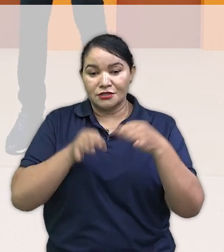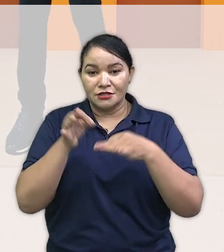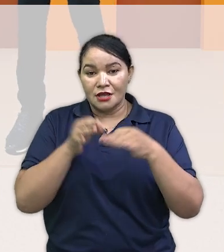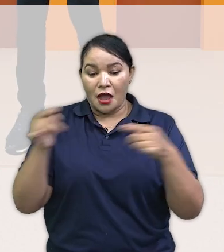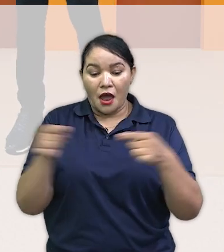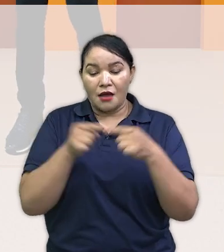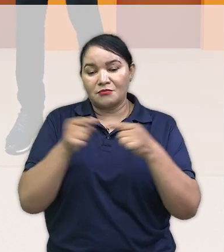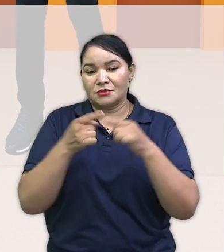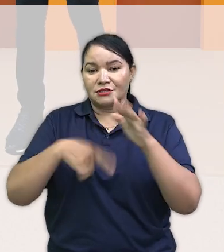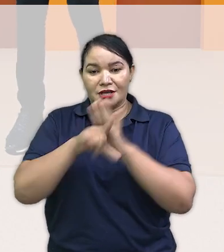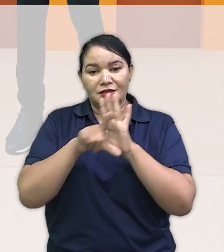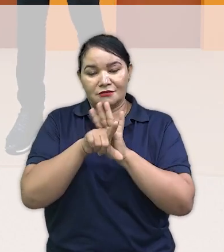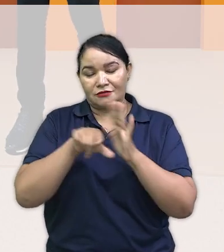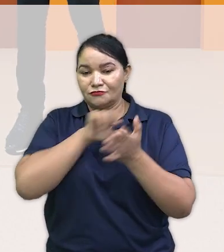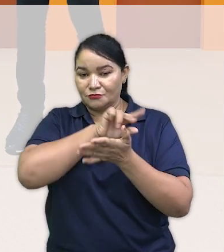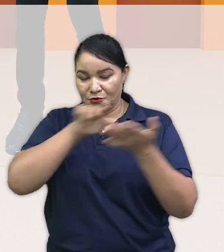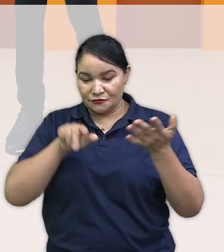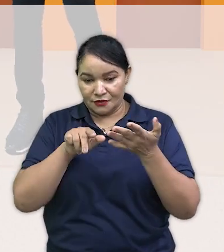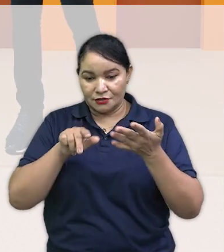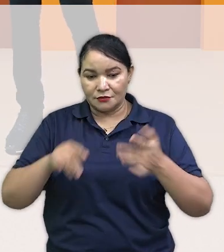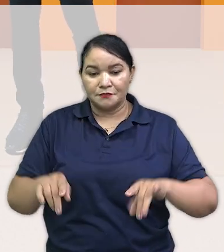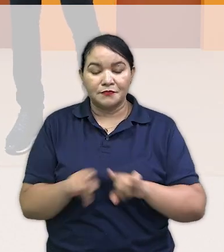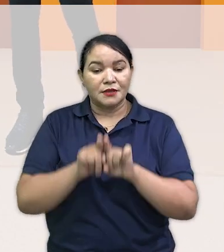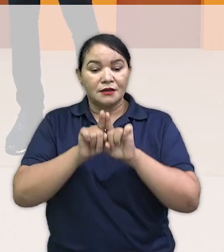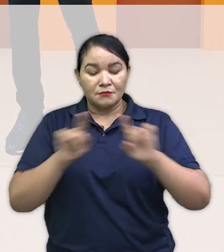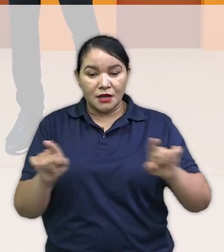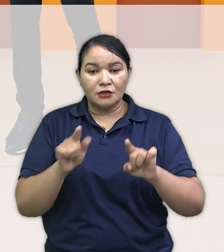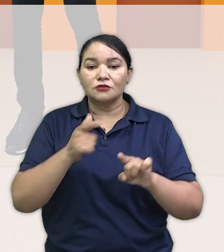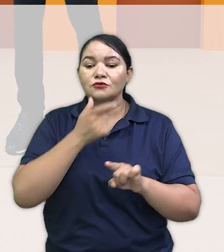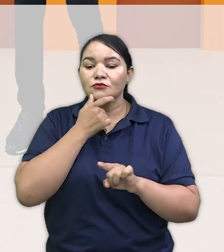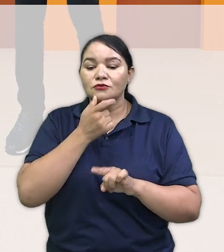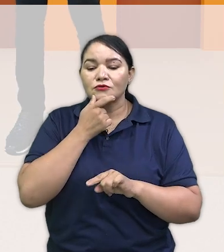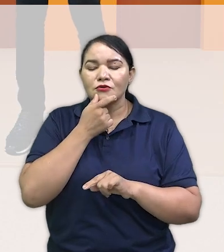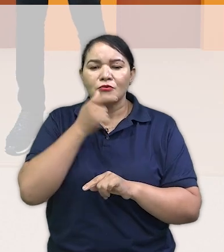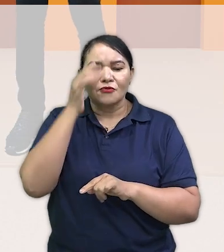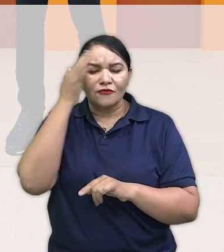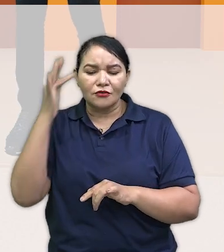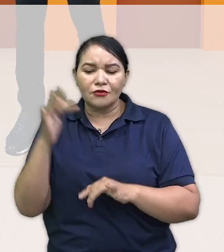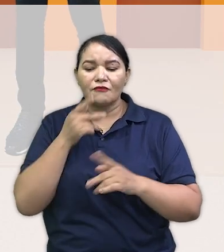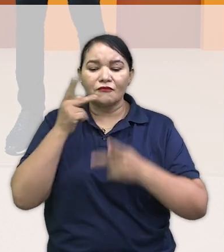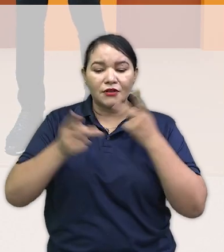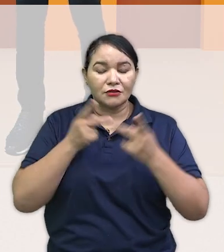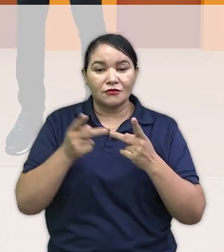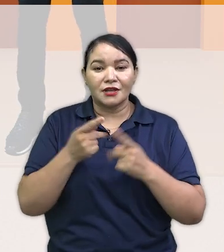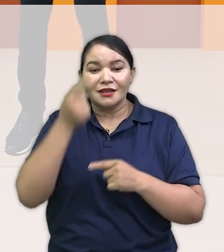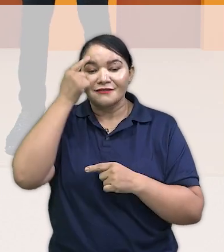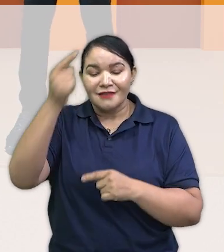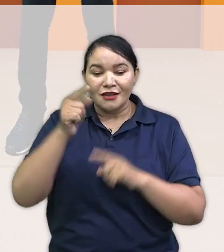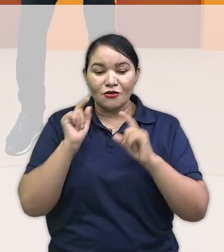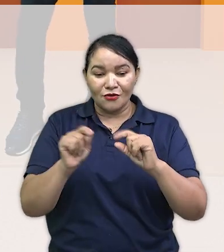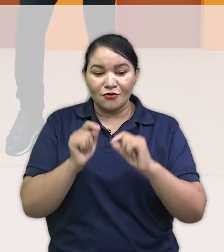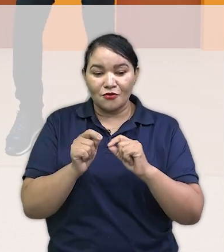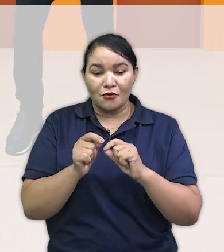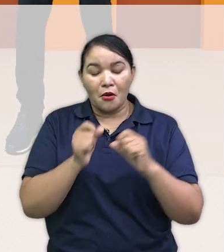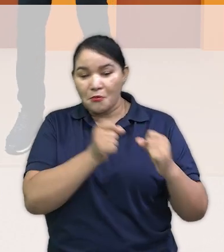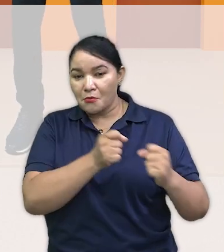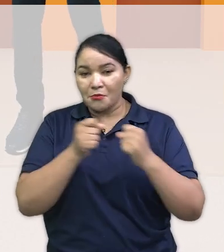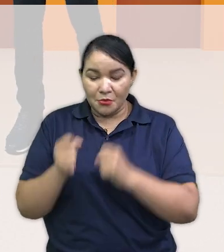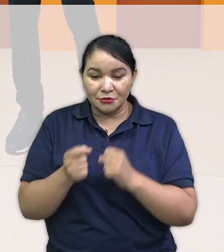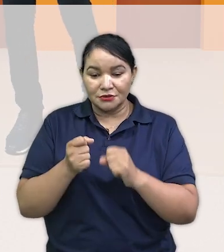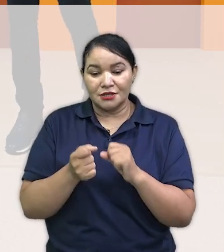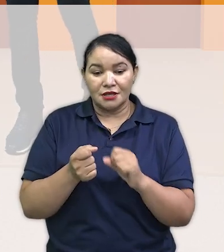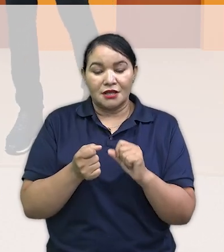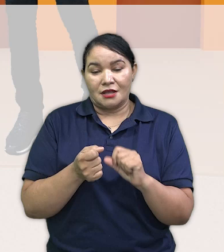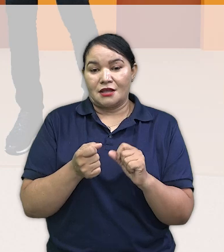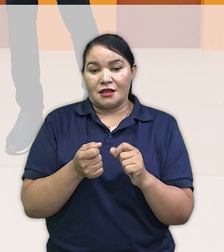com que aquelas leis sejam cumpridas, né? Mas, segundo o Bobbio, não existe mais isso, não. A ideia hoje é dos poderes